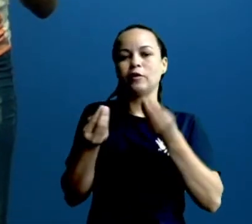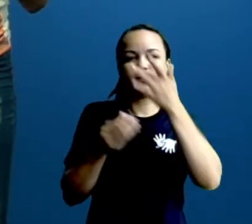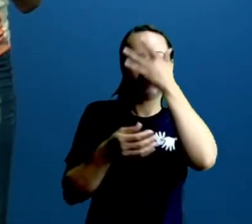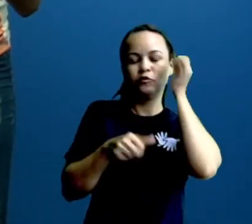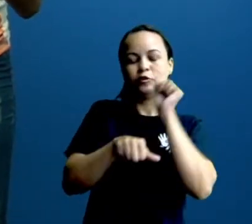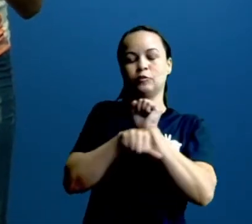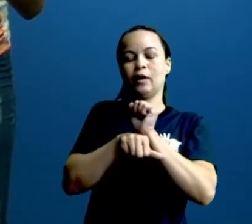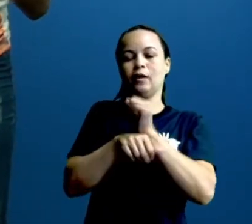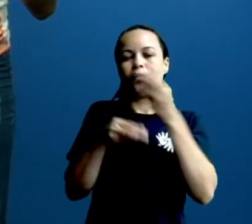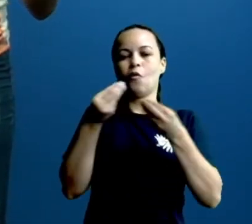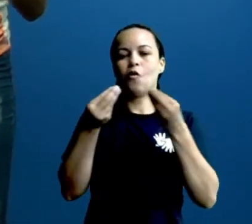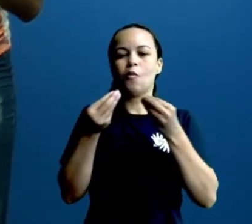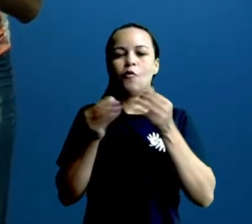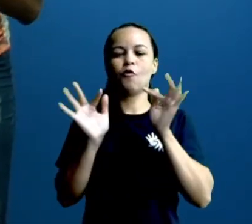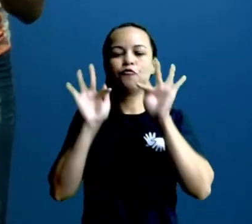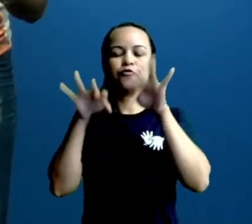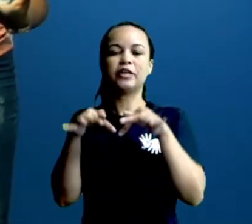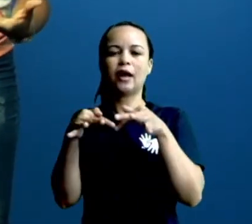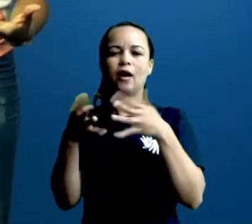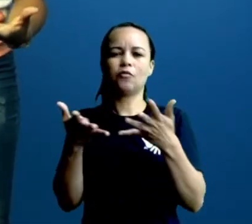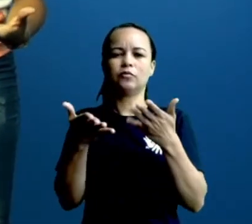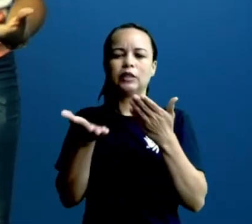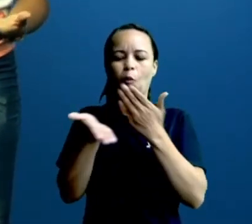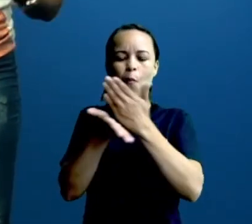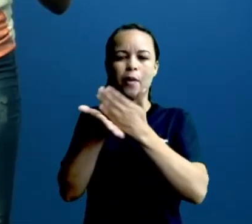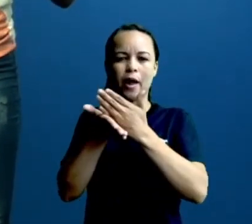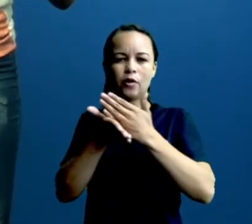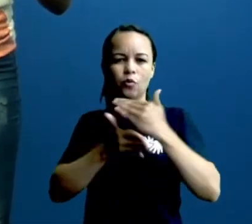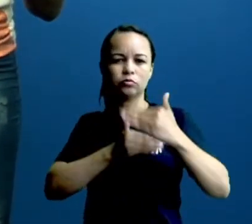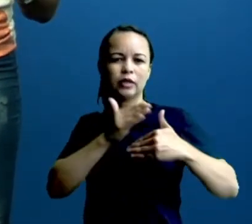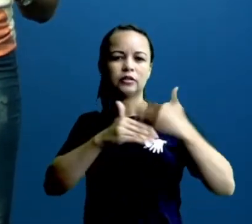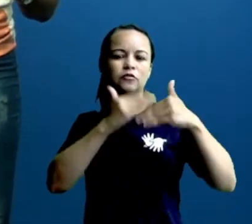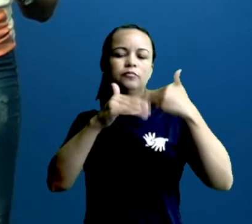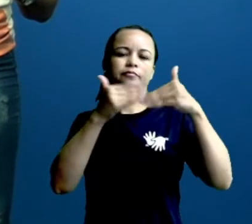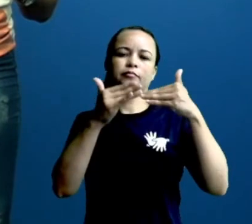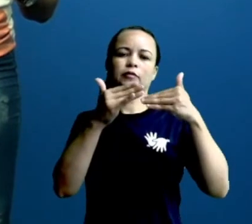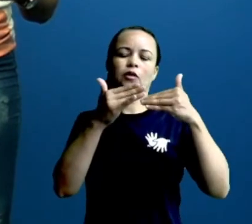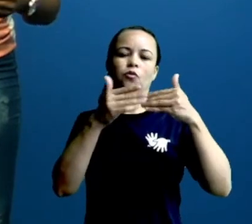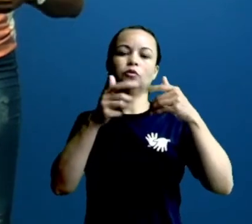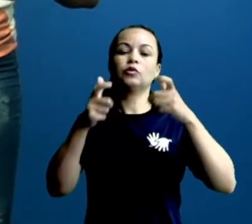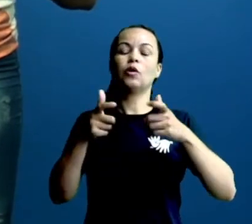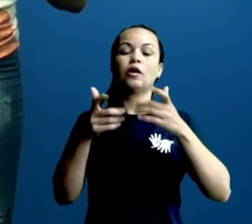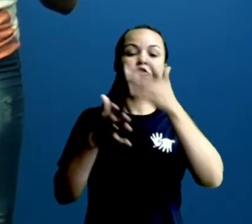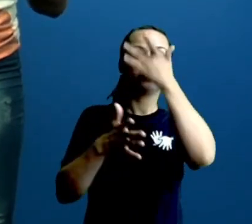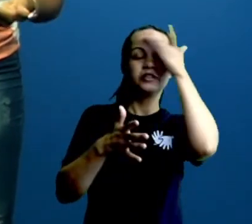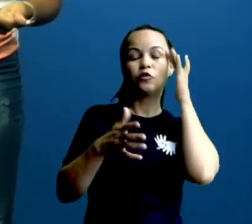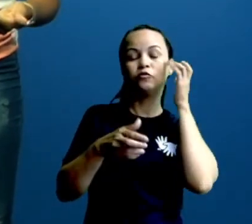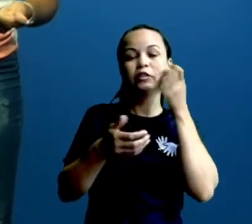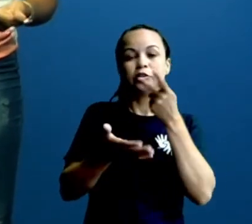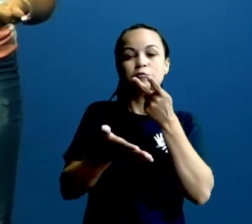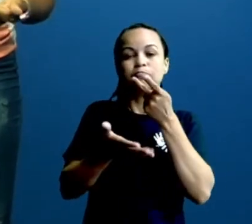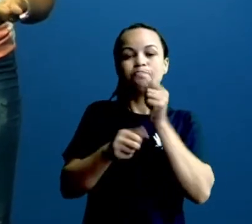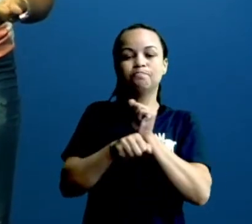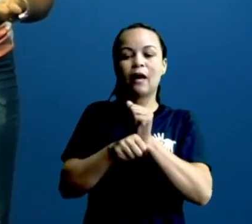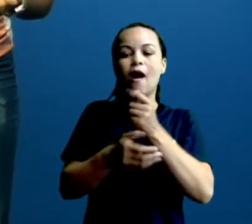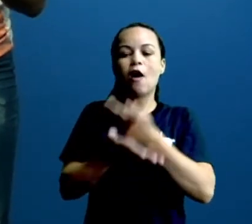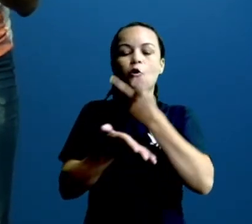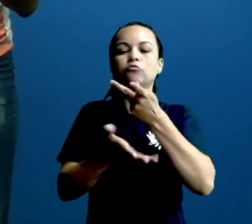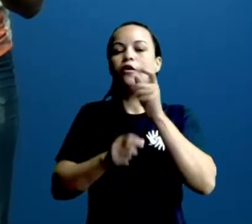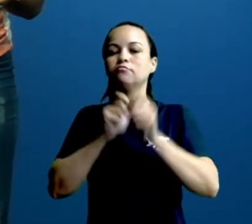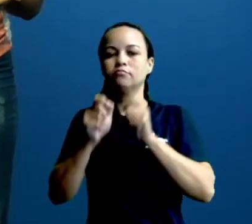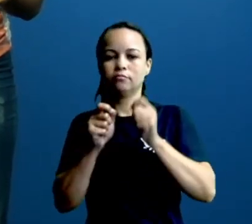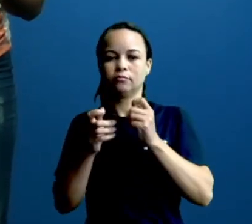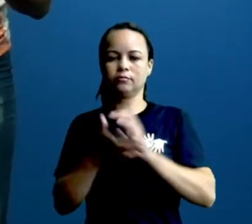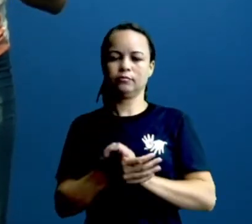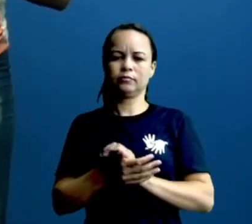final. Ela precisa ter o quê? Um meio, um desenvolvimento. É onde todo mundo fica esperando o que é que acontece, tá?